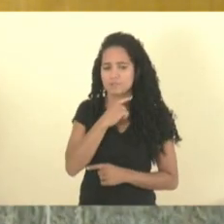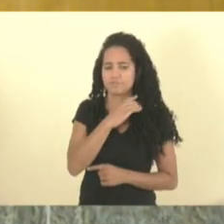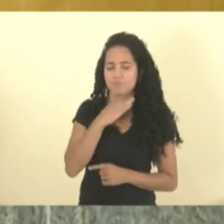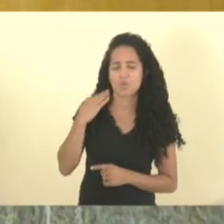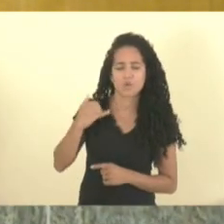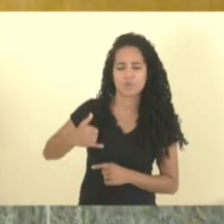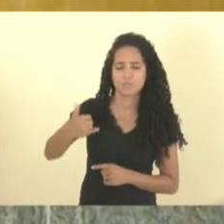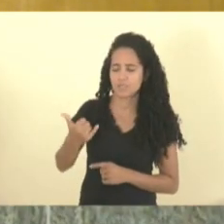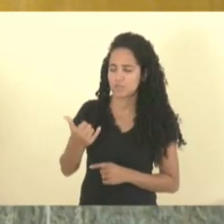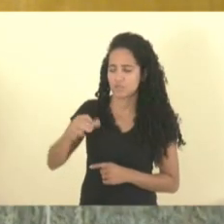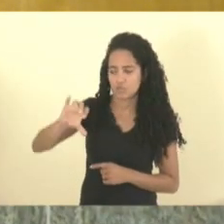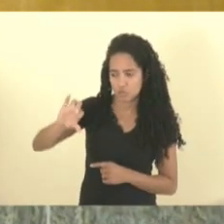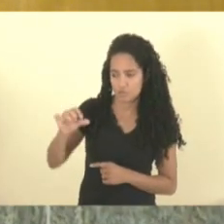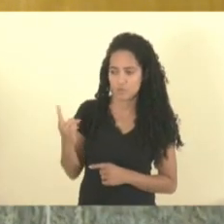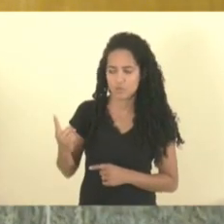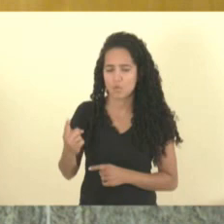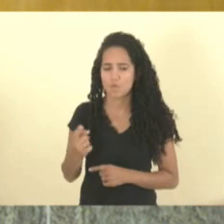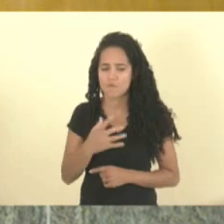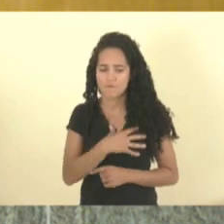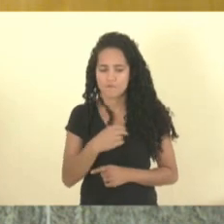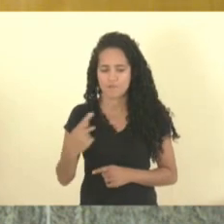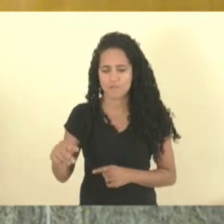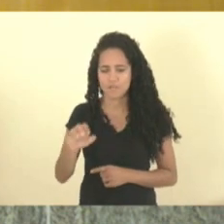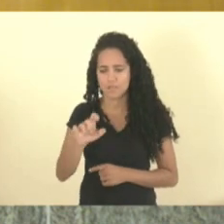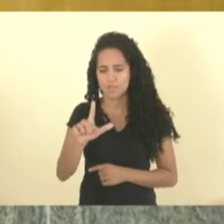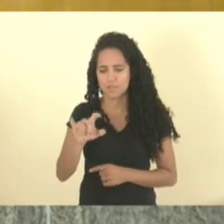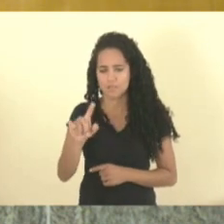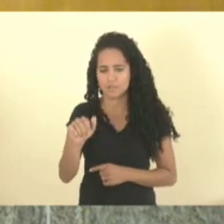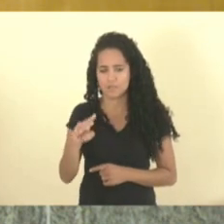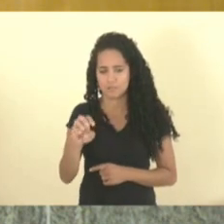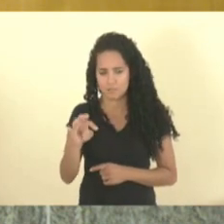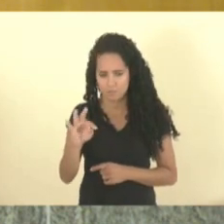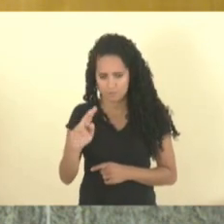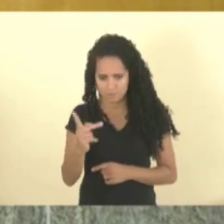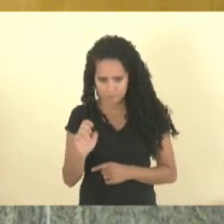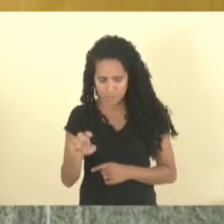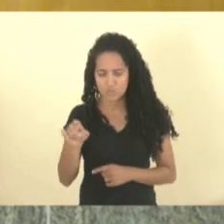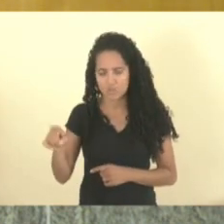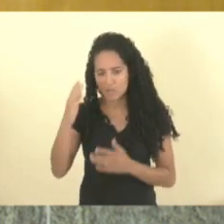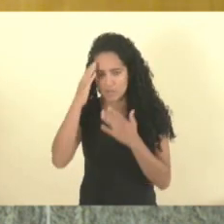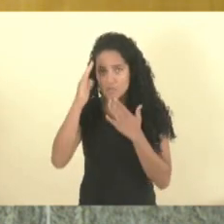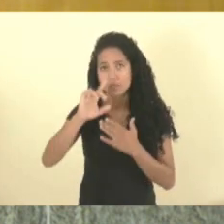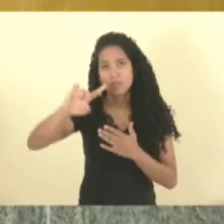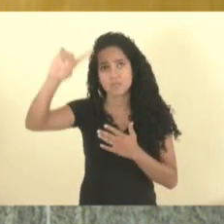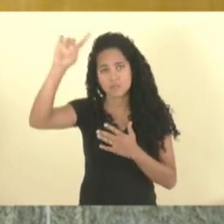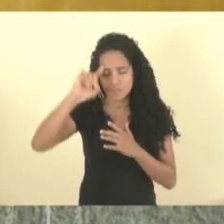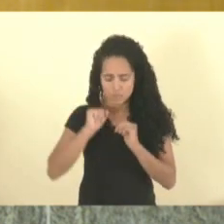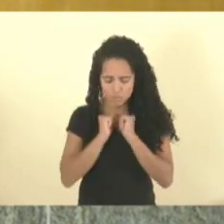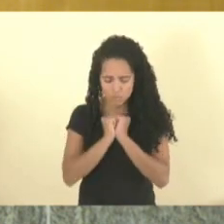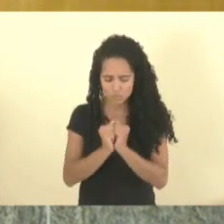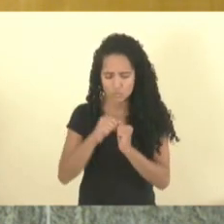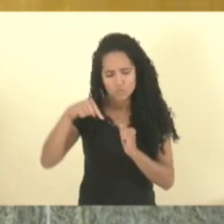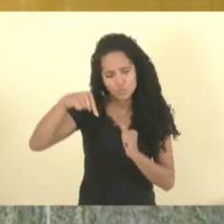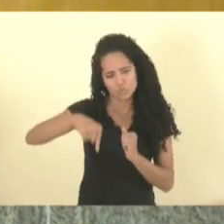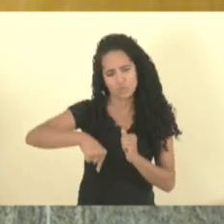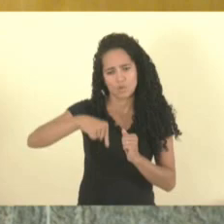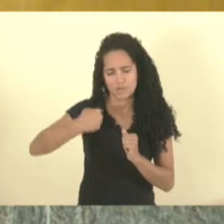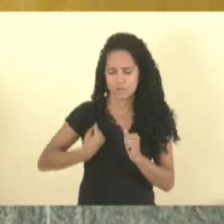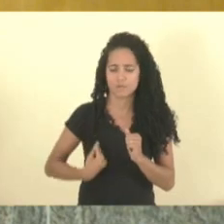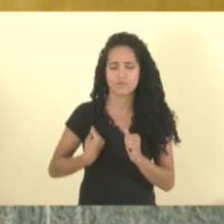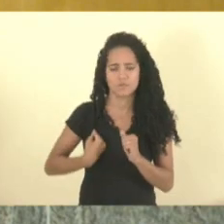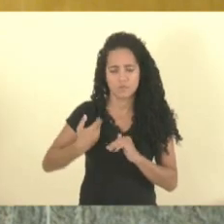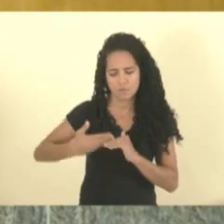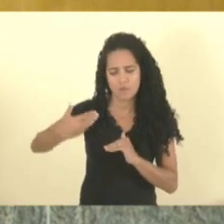de idade, a mãe da Elizabeth. Queremos agradecer a Deus pelo período que ela passou conosco aqui nessa terra e que